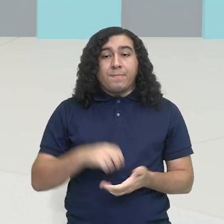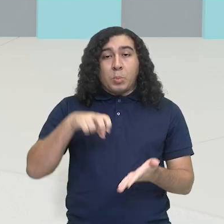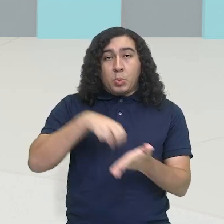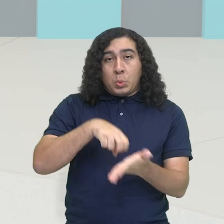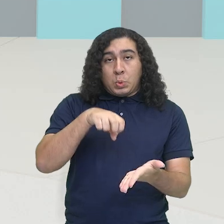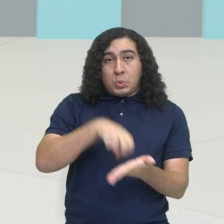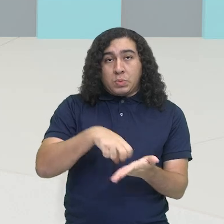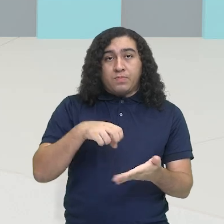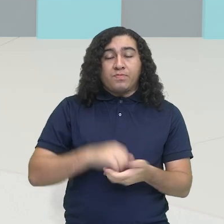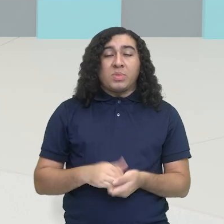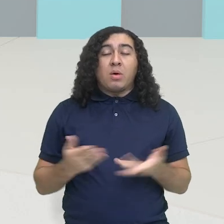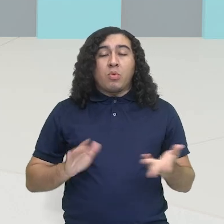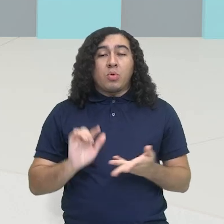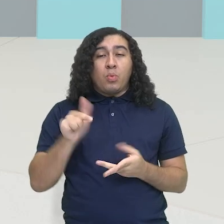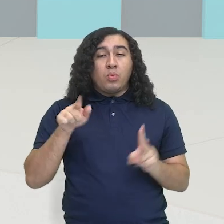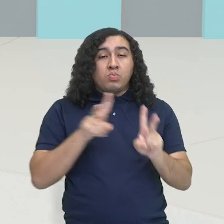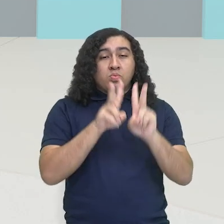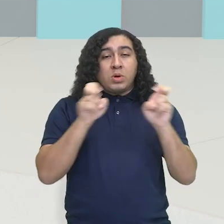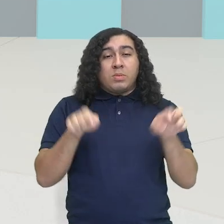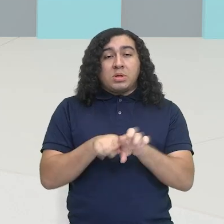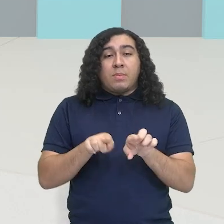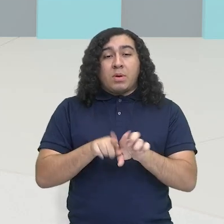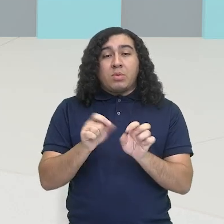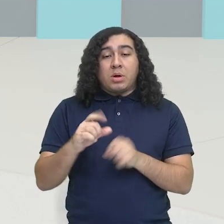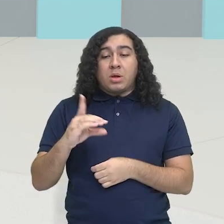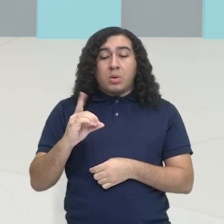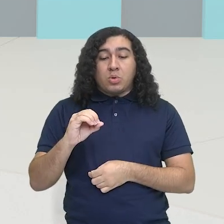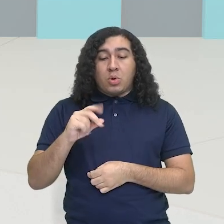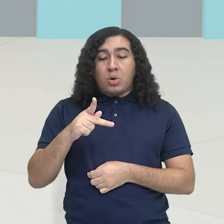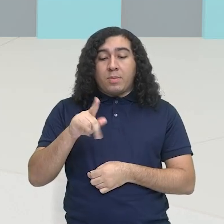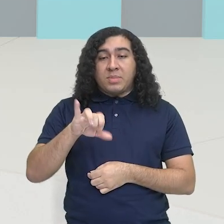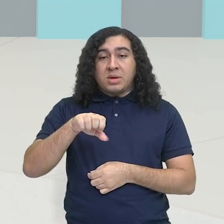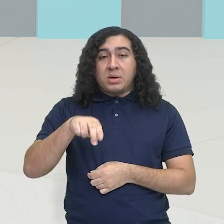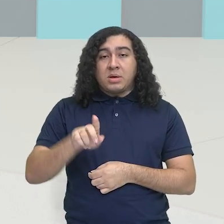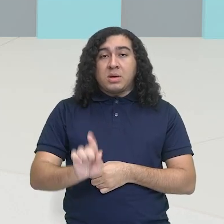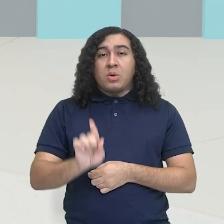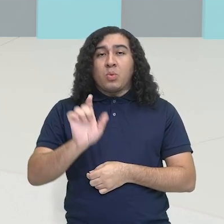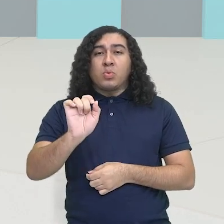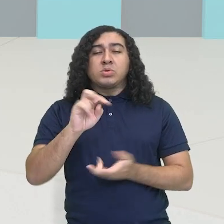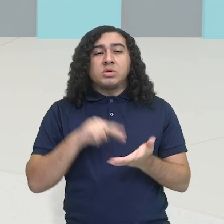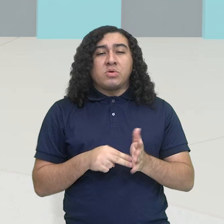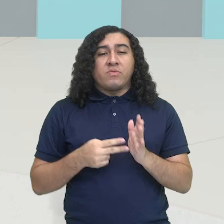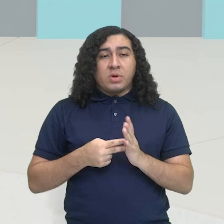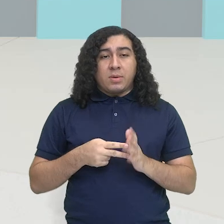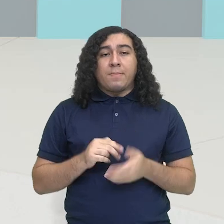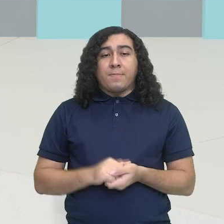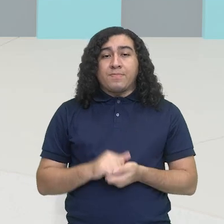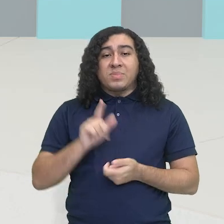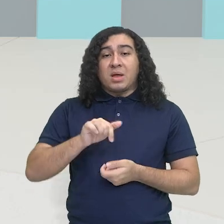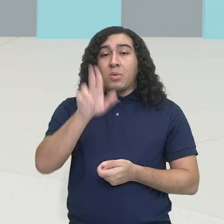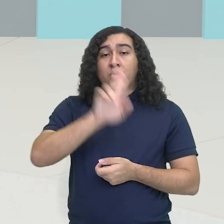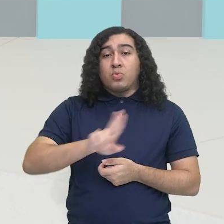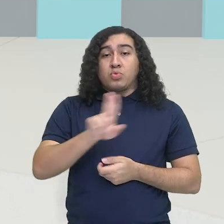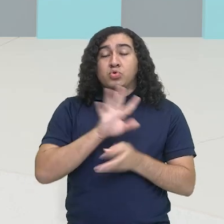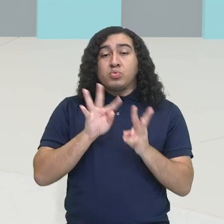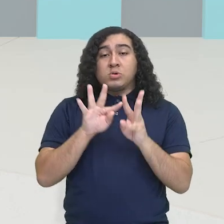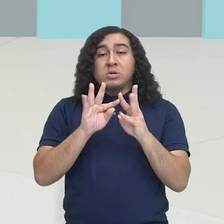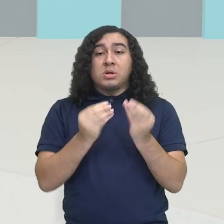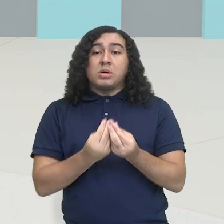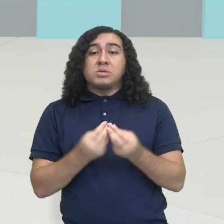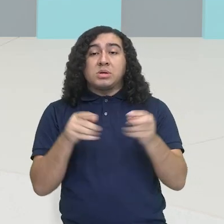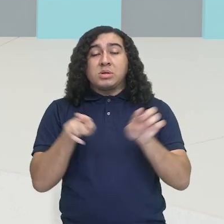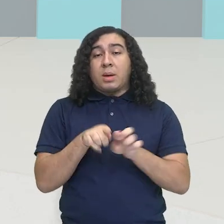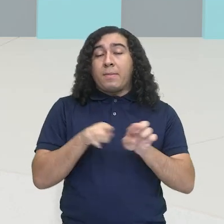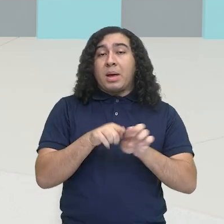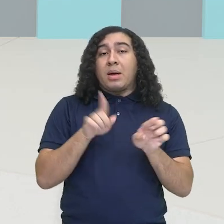também que a gente abordou é sobre o doping, né? O que vem a ser o doping? É o uso de substâncias e métodos